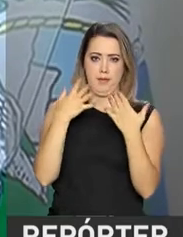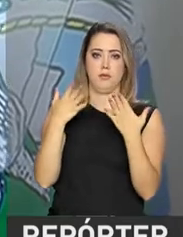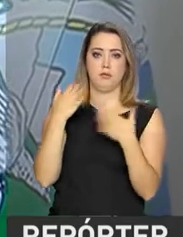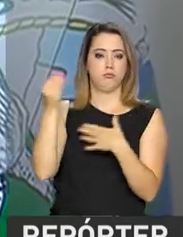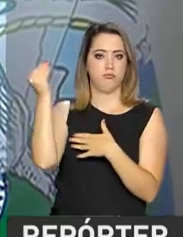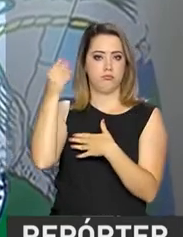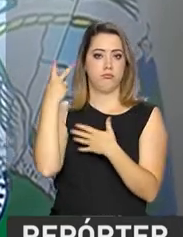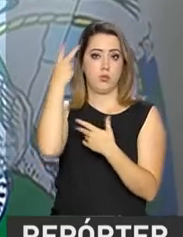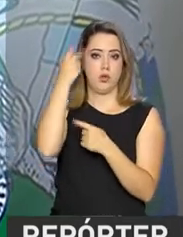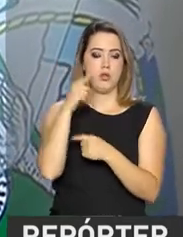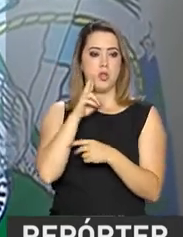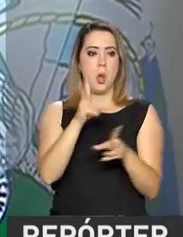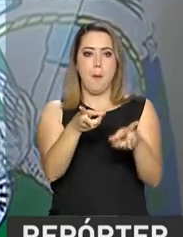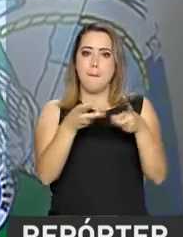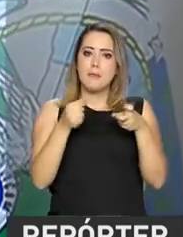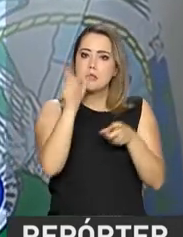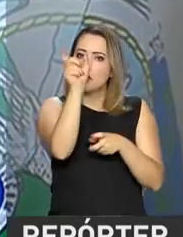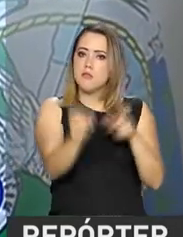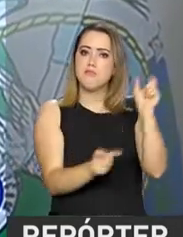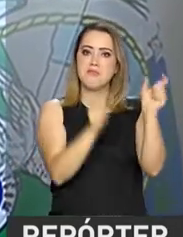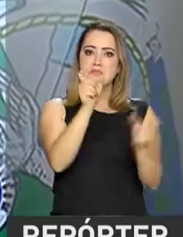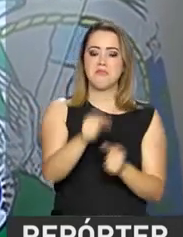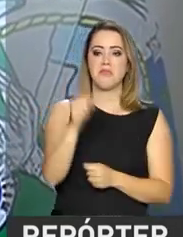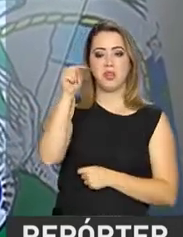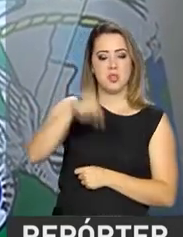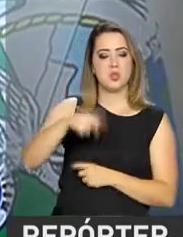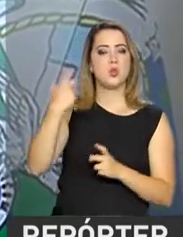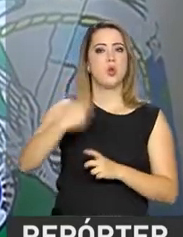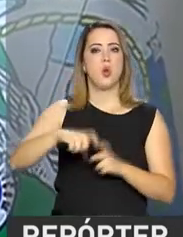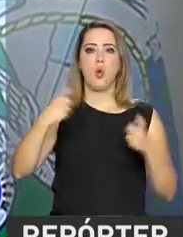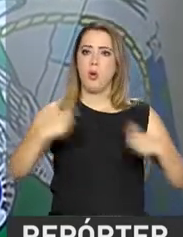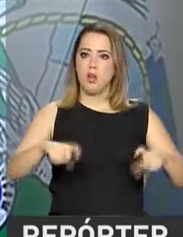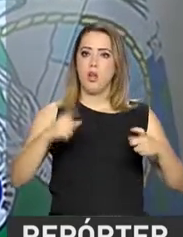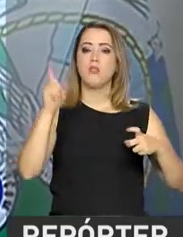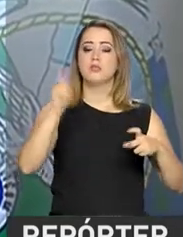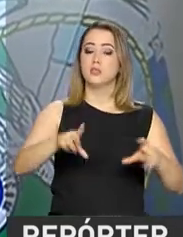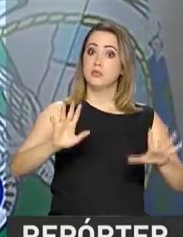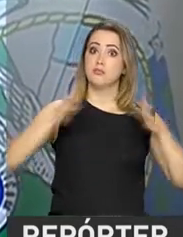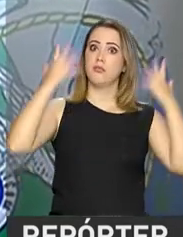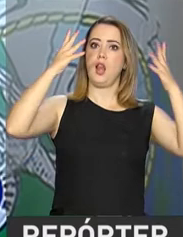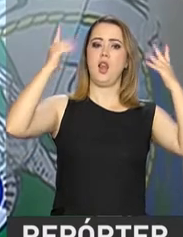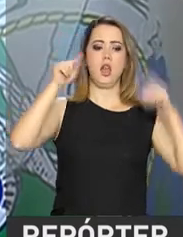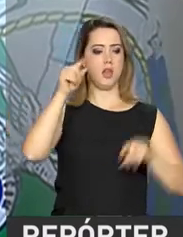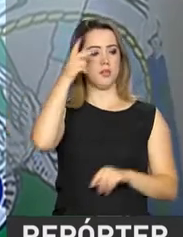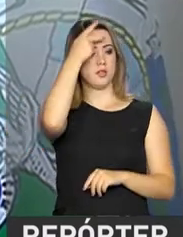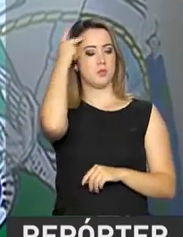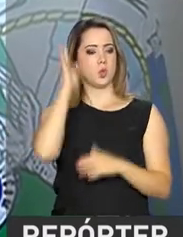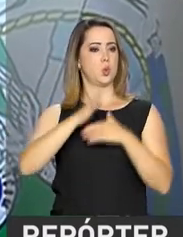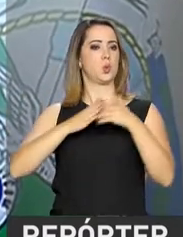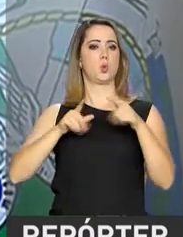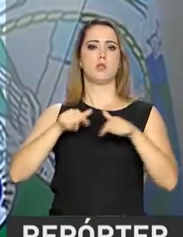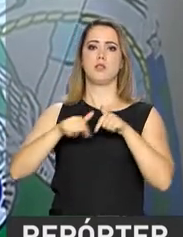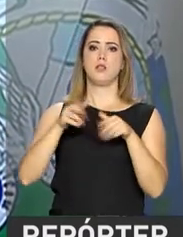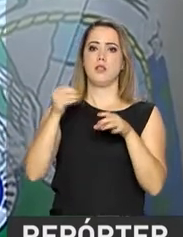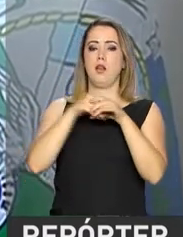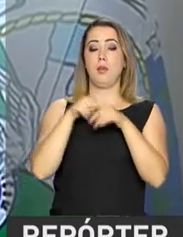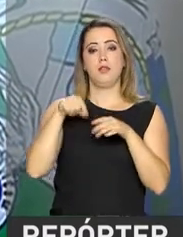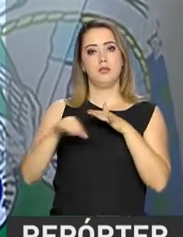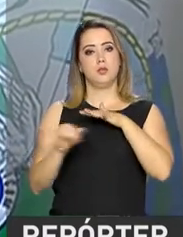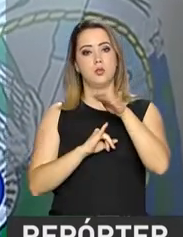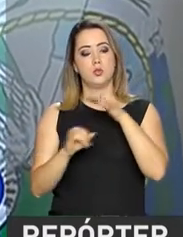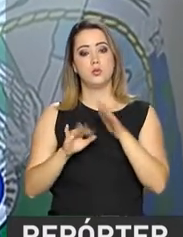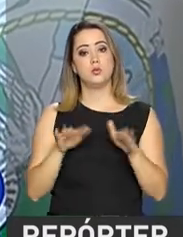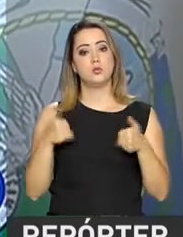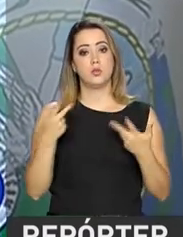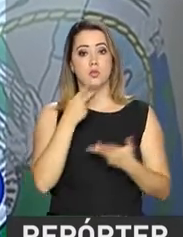todos aqueles que servem a clínica desse hospital, o grande entusiasmo por este instituto. Por